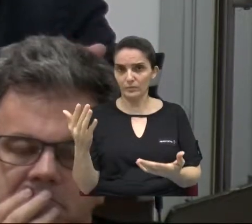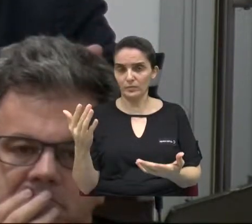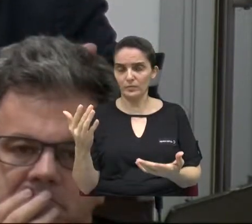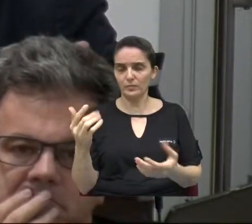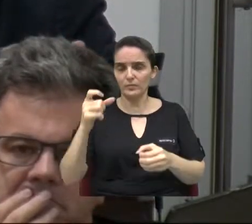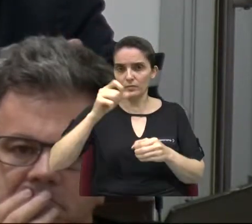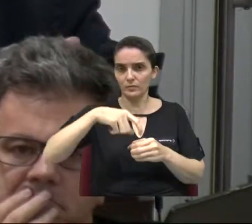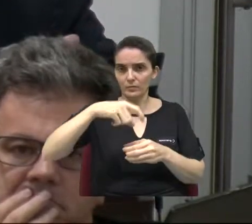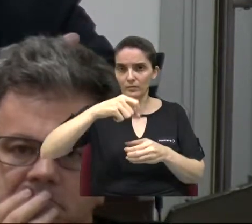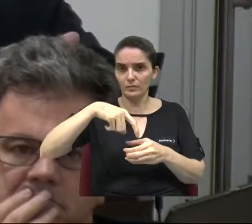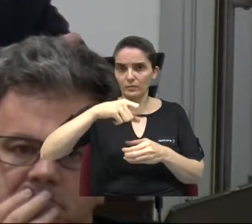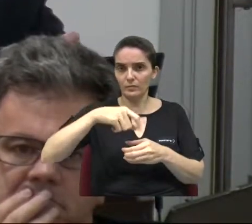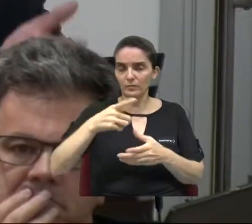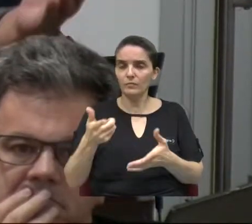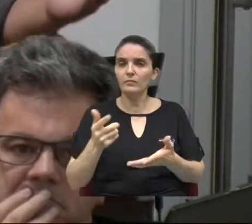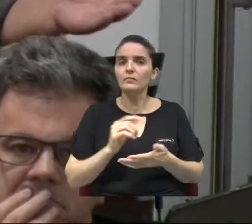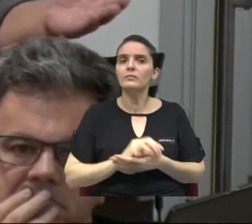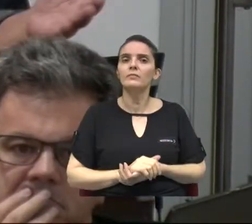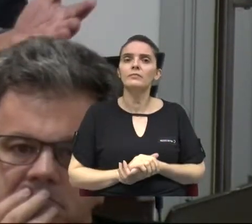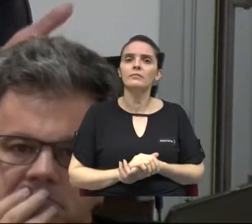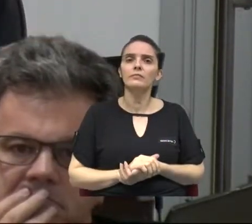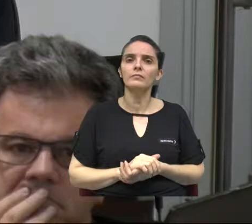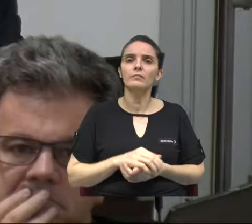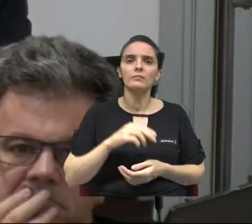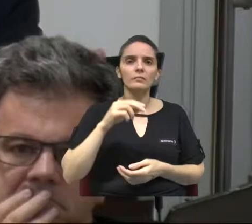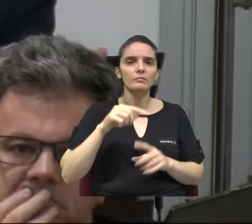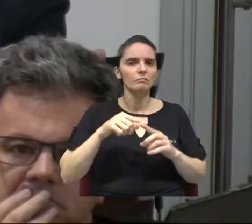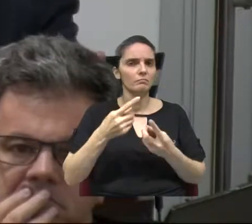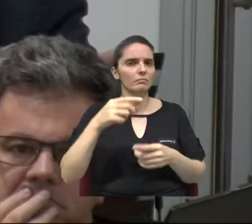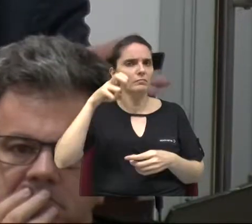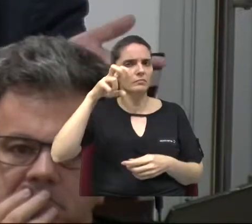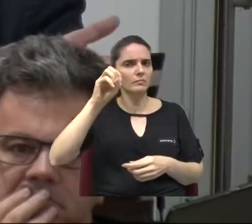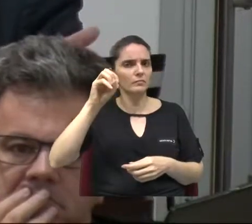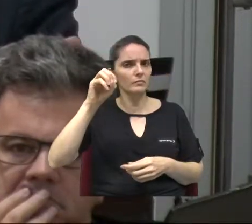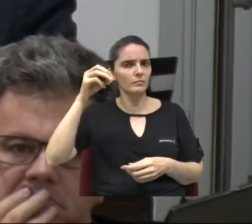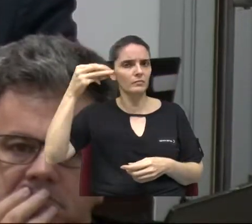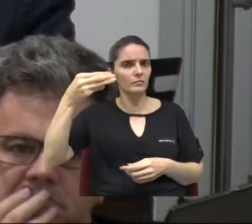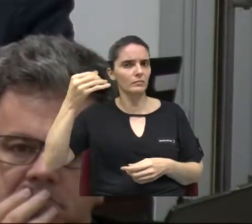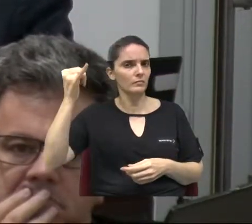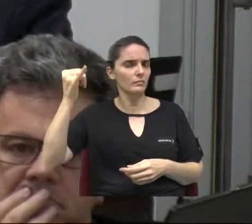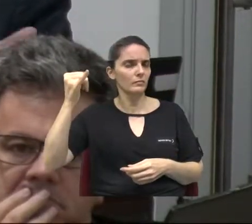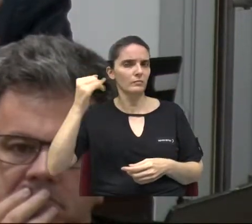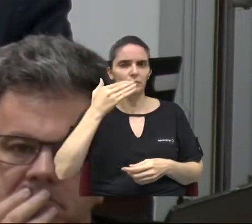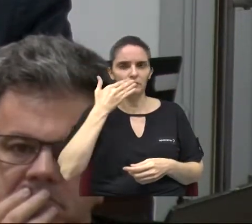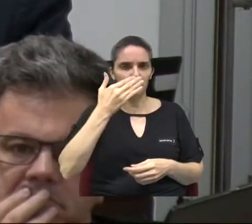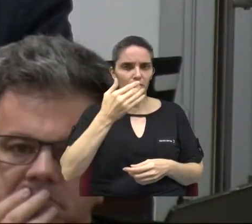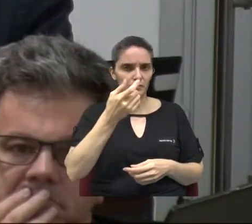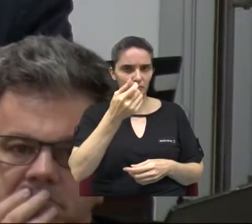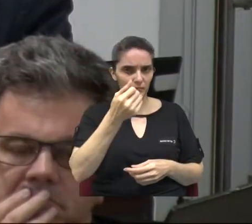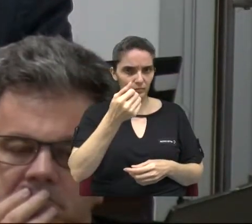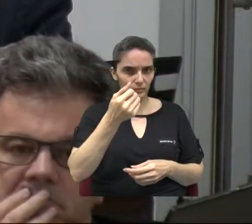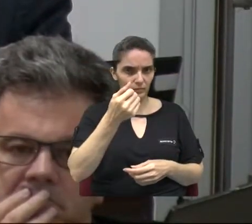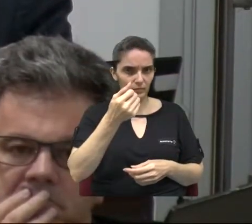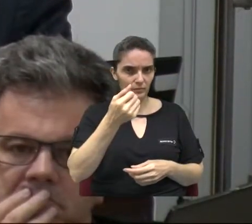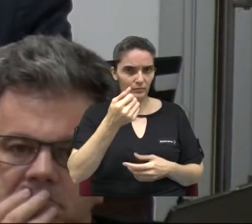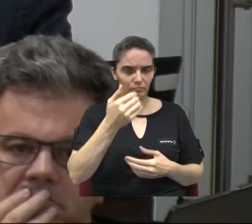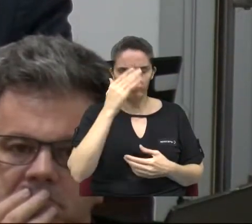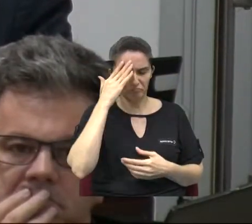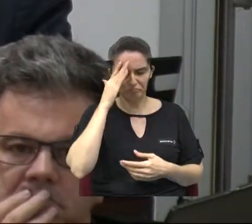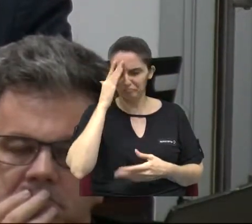aqui no município, coisa de 50 milhões fazer empréstimo, não dá para entender. Então, peço que